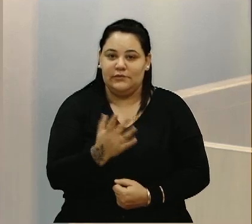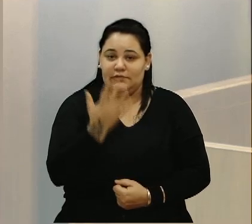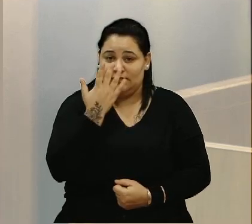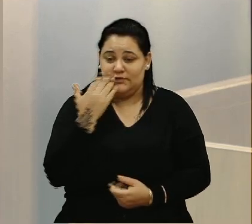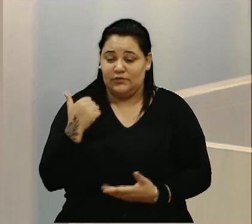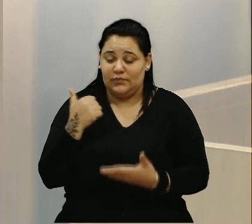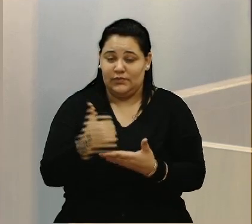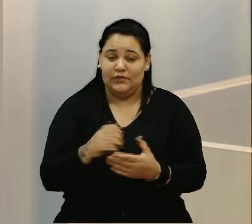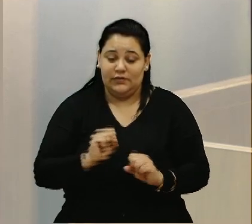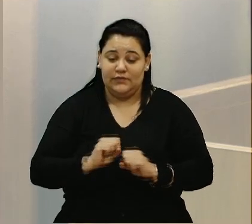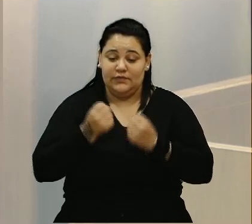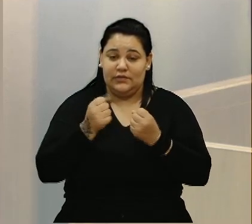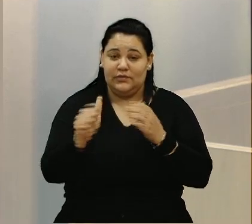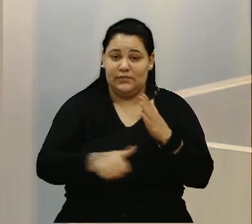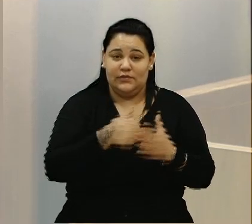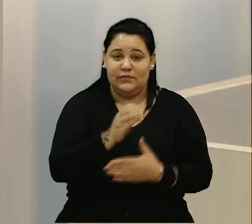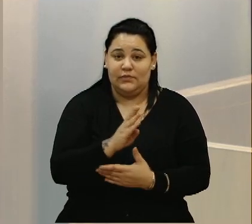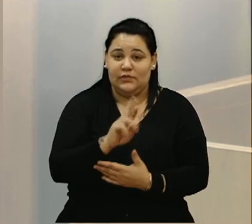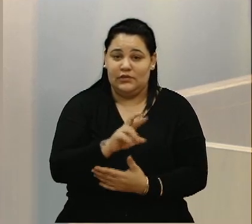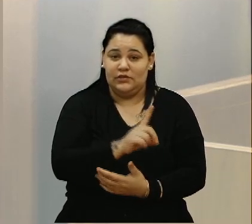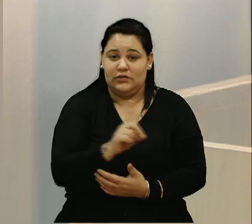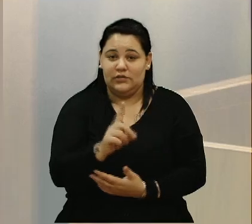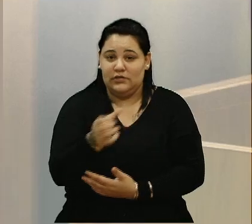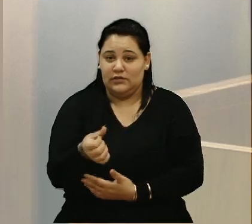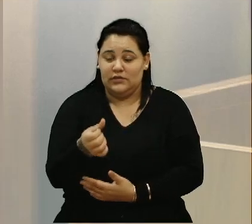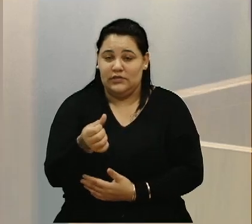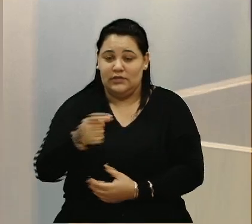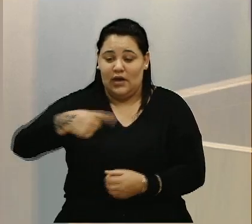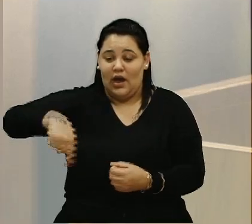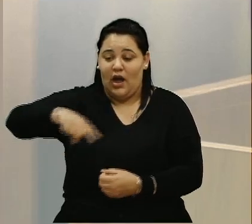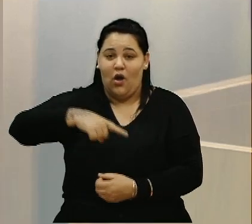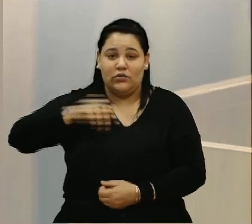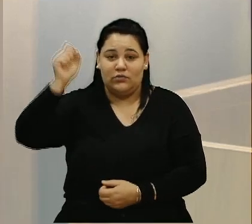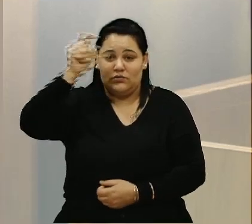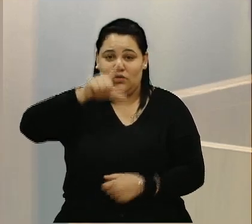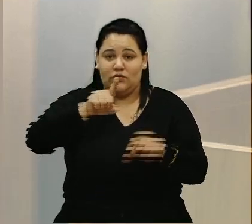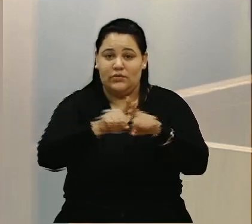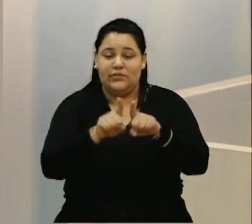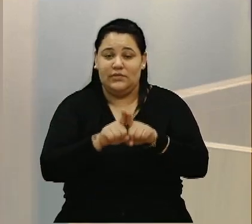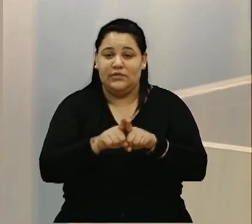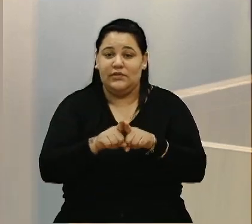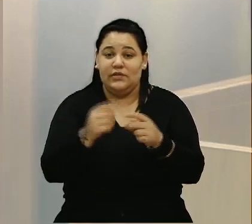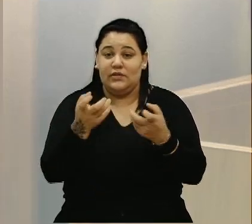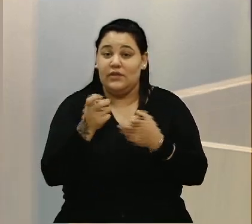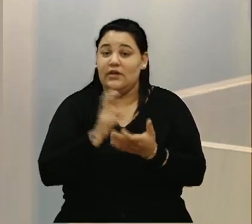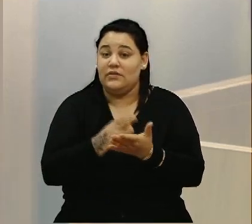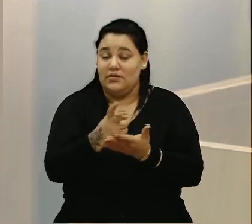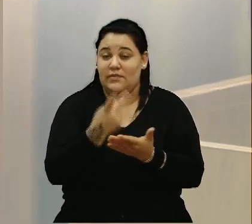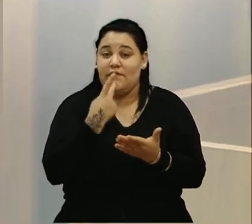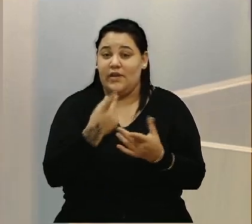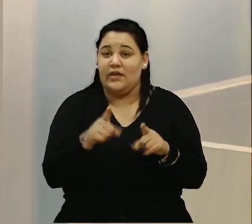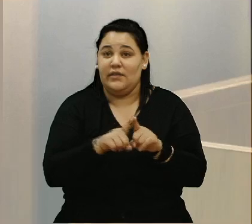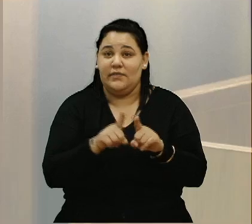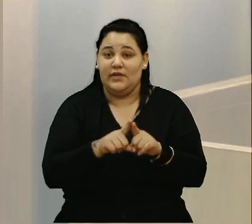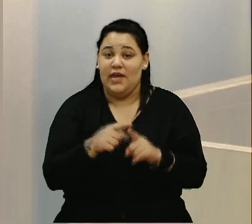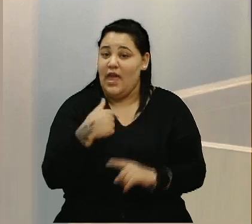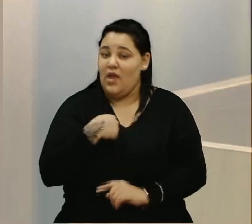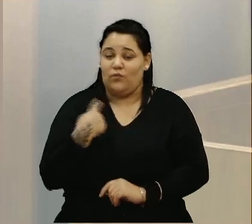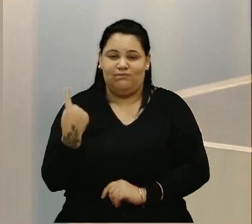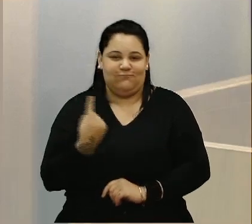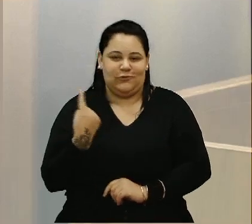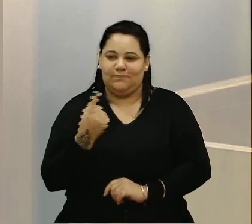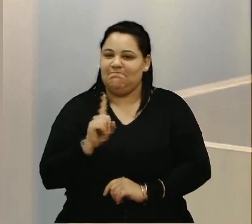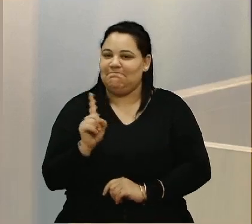das Melhorias da BR-116 e Rota do Sol, e gosto de sempre frisar que eu não sou sozinho,